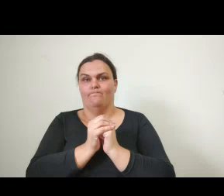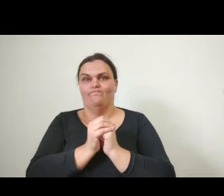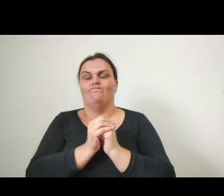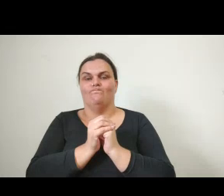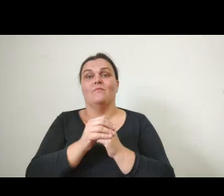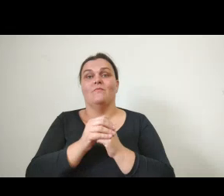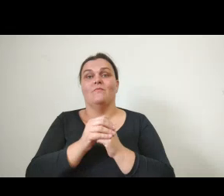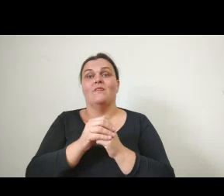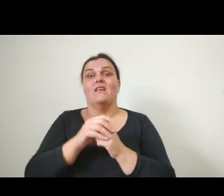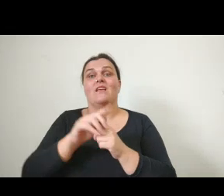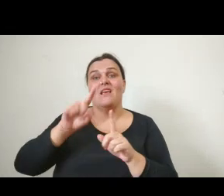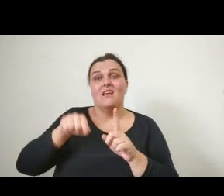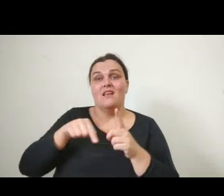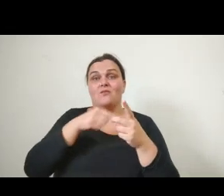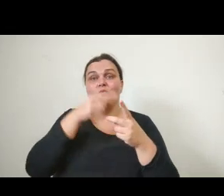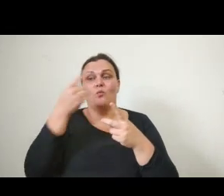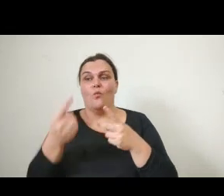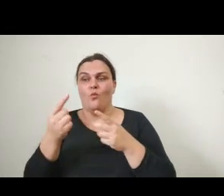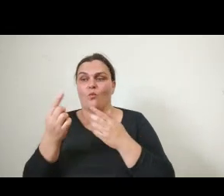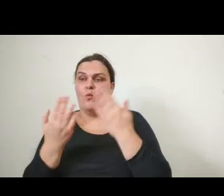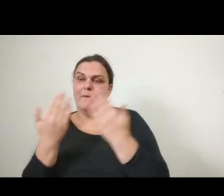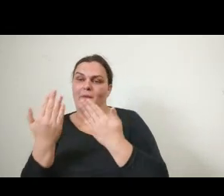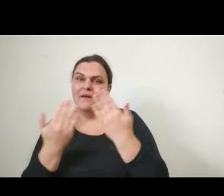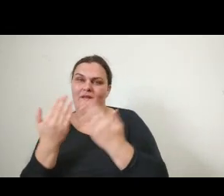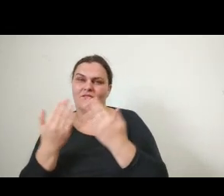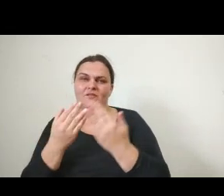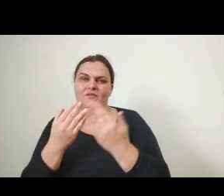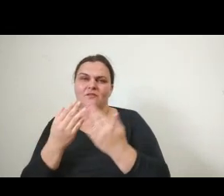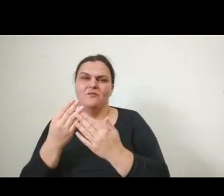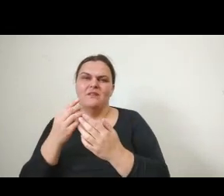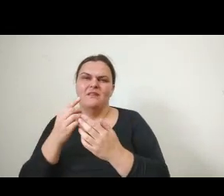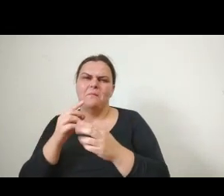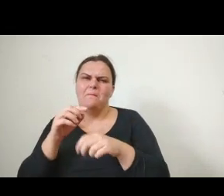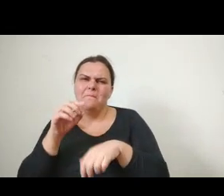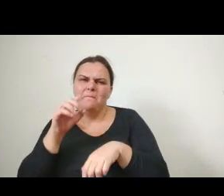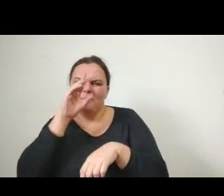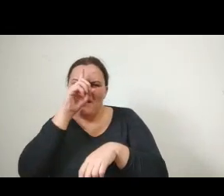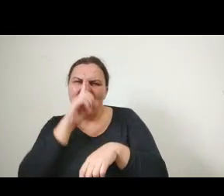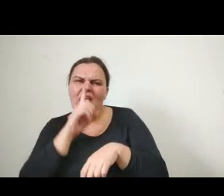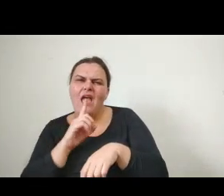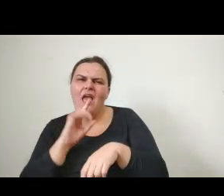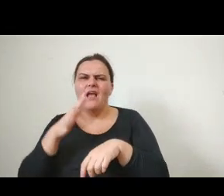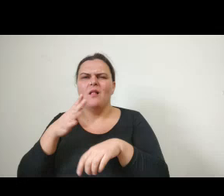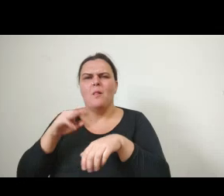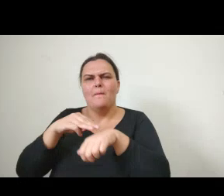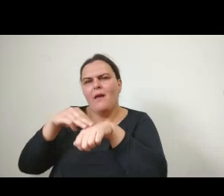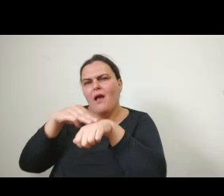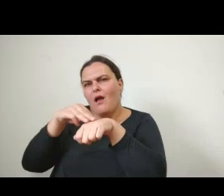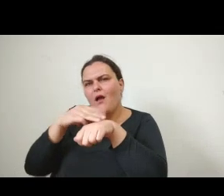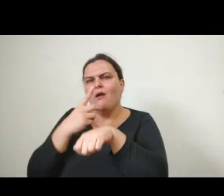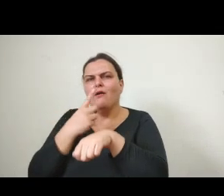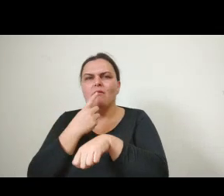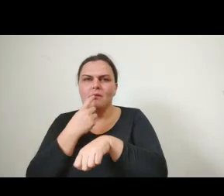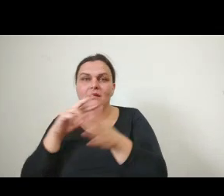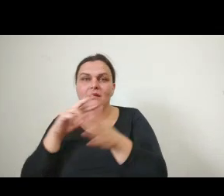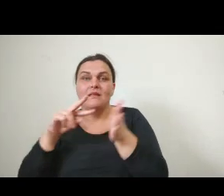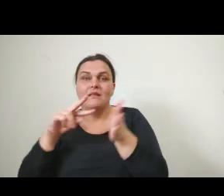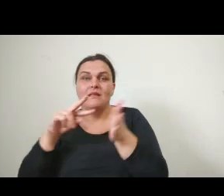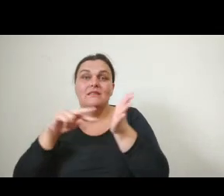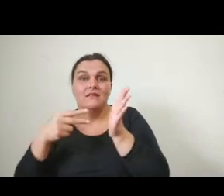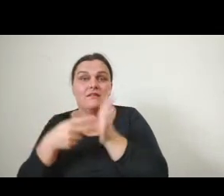Enquanto que, né, essa cor aqui mais amarelada, marrom, vermelho, né, representa uma